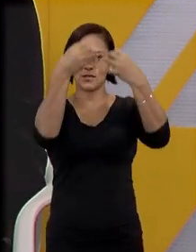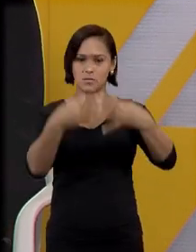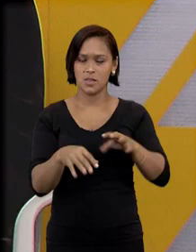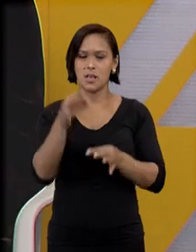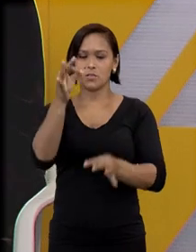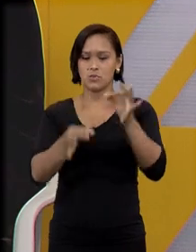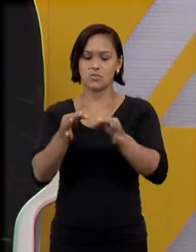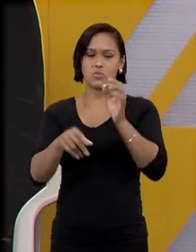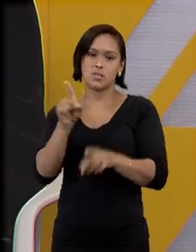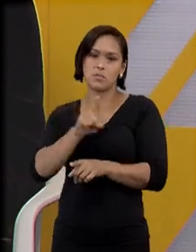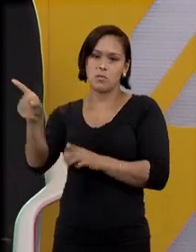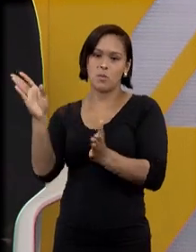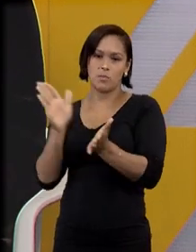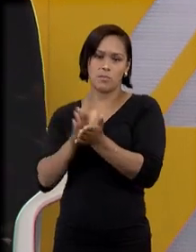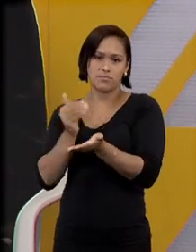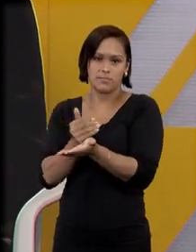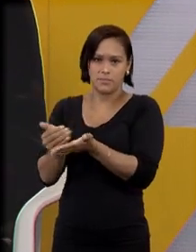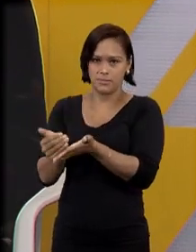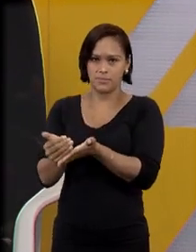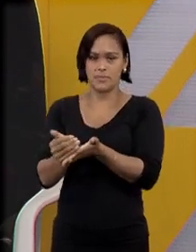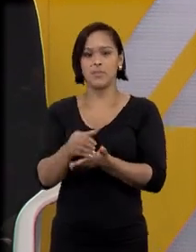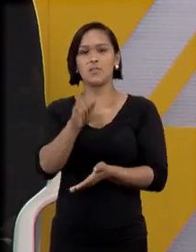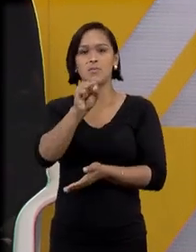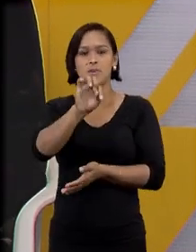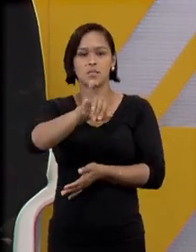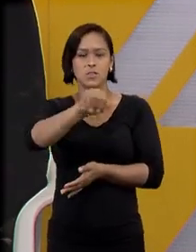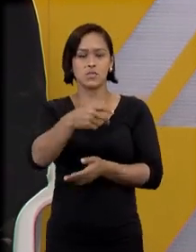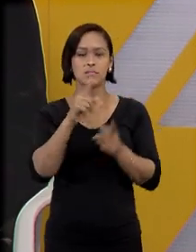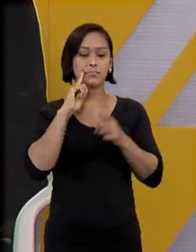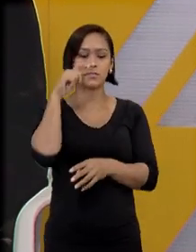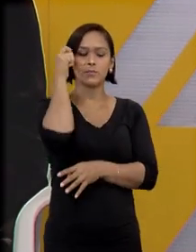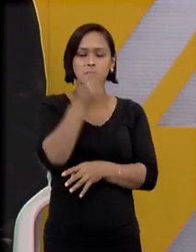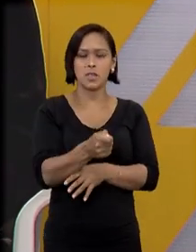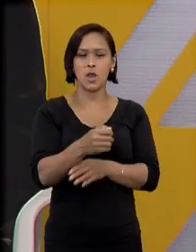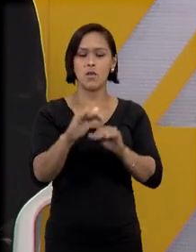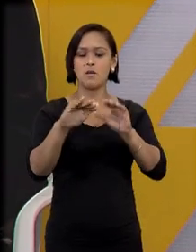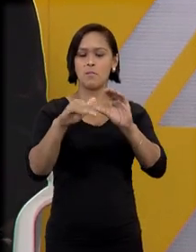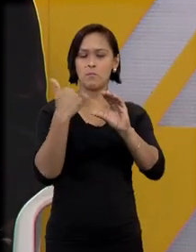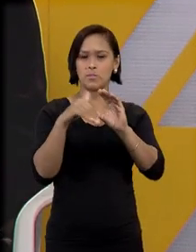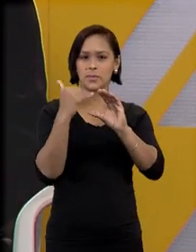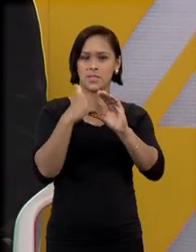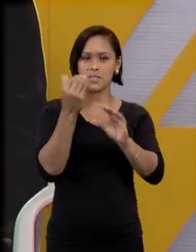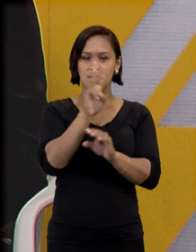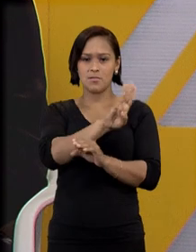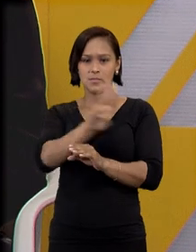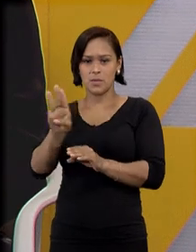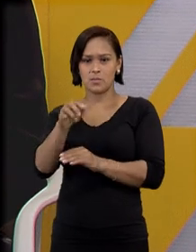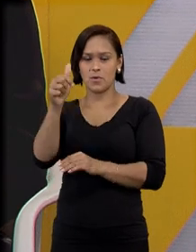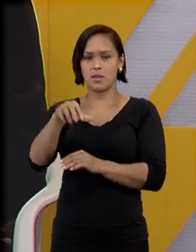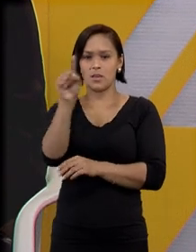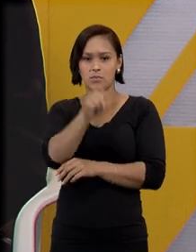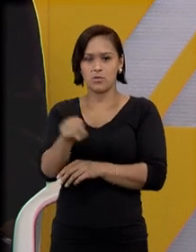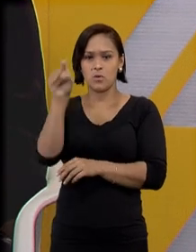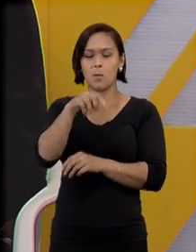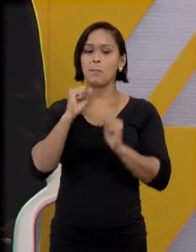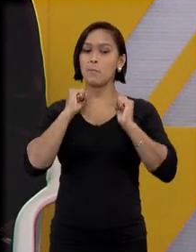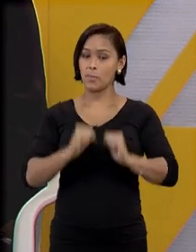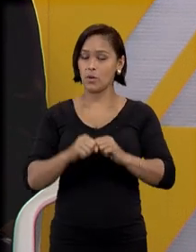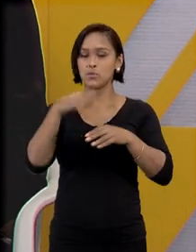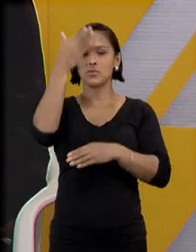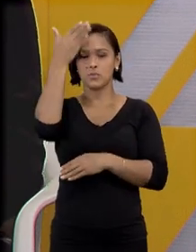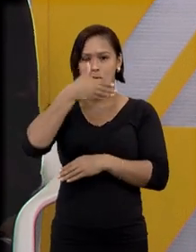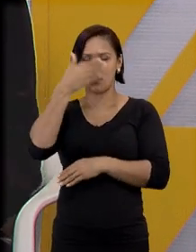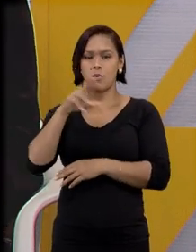esclarecimentos solicitados pelo juiz de primeiro grau. E o STJ decidiu que mensagem enviada para o e-mail corporativo pode